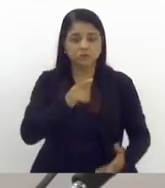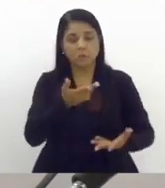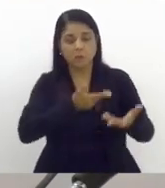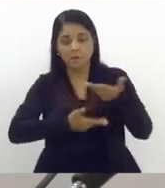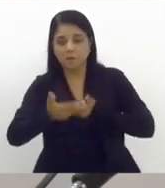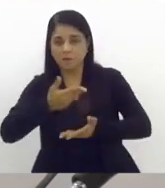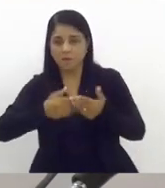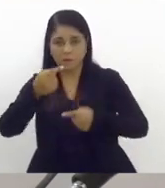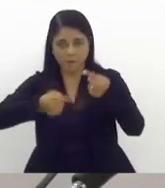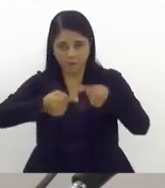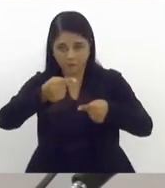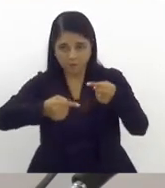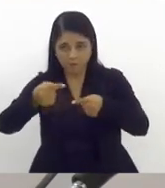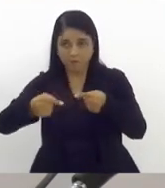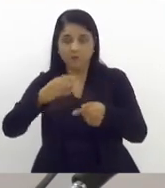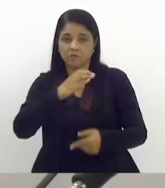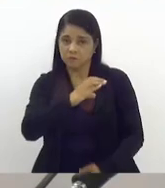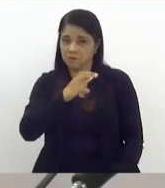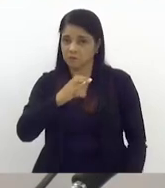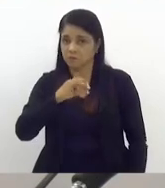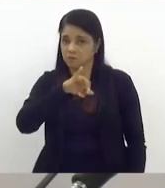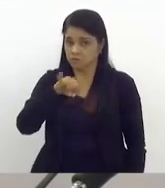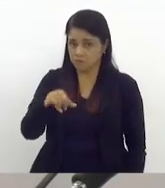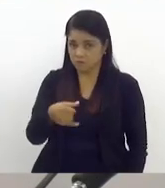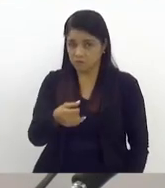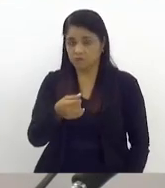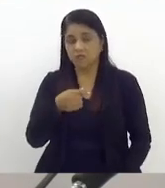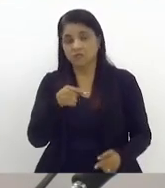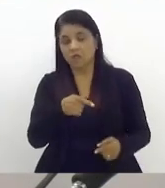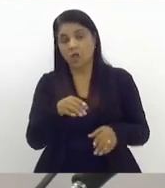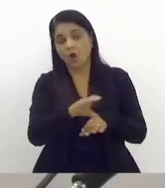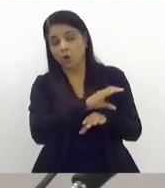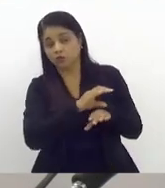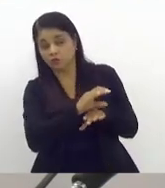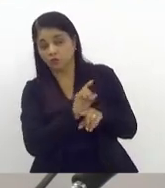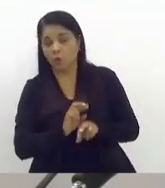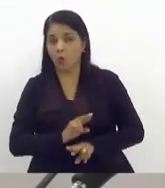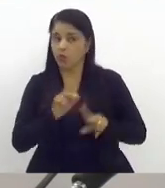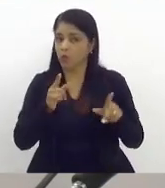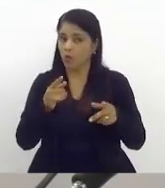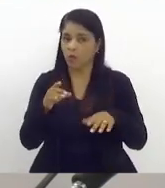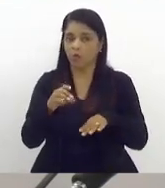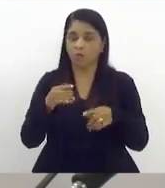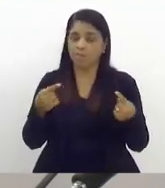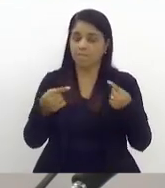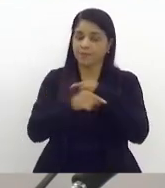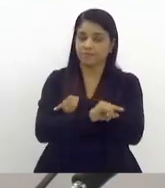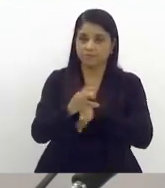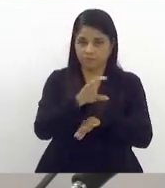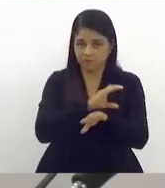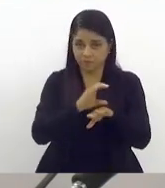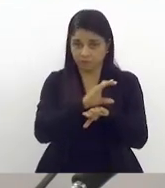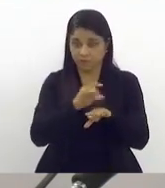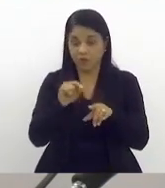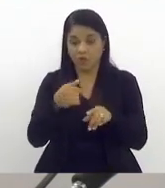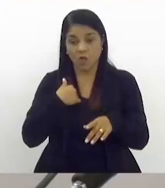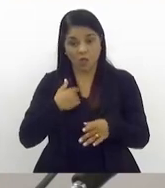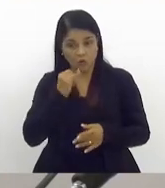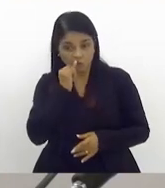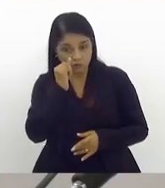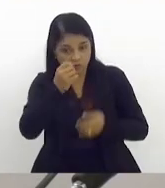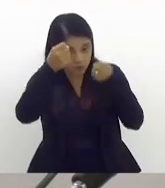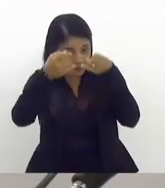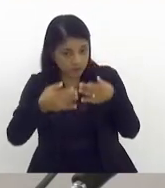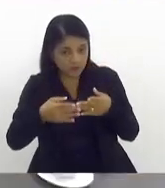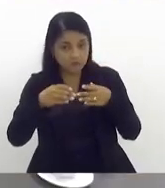CCJ, que é o lugar, inclusive, de definir se ele é constitucional ou não. Mas olha, senhor Primo, eu estou falando de sistema. Sim.